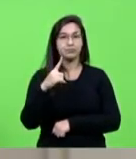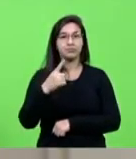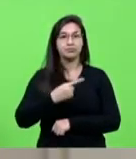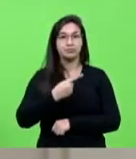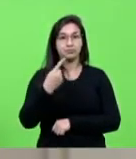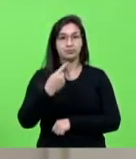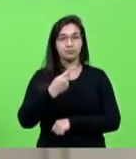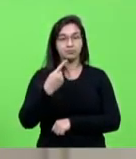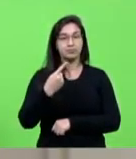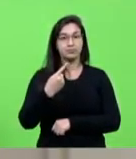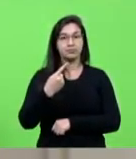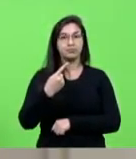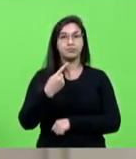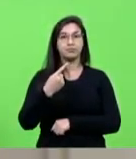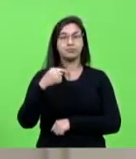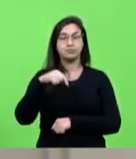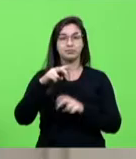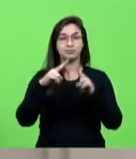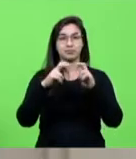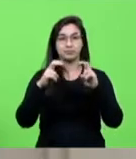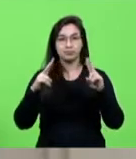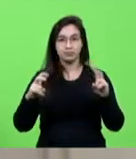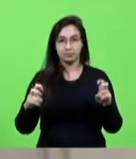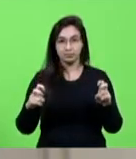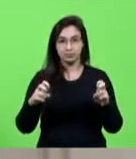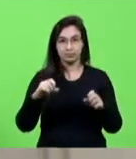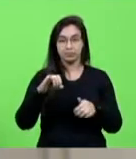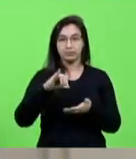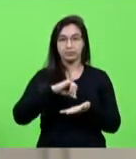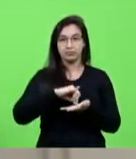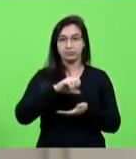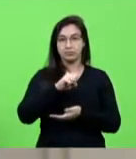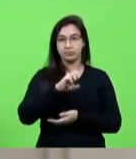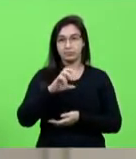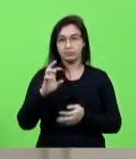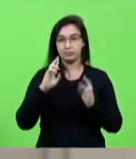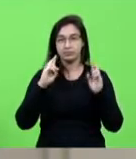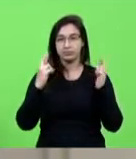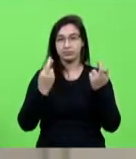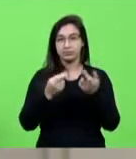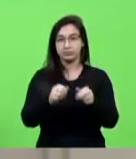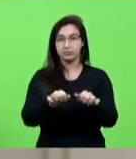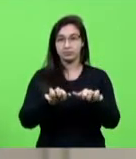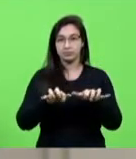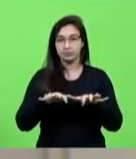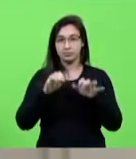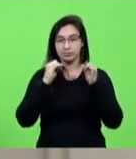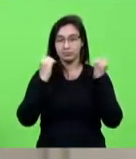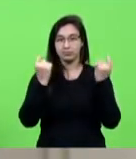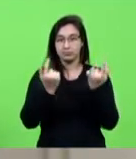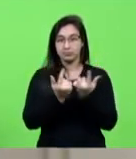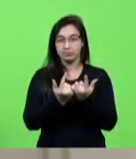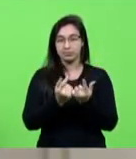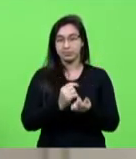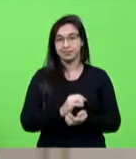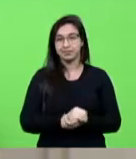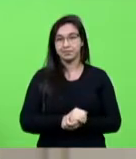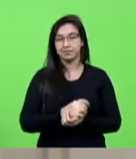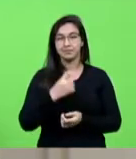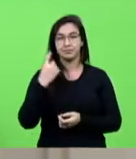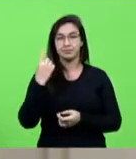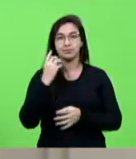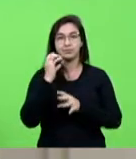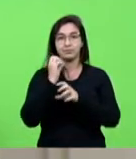nesta cidade de Florianópolis, capital do Estado, reuniu-se a Assembleia Legislativa em sessão ordinária. Havendo quórum